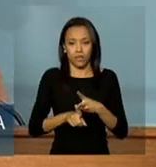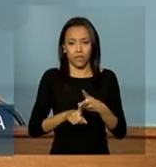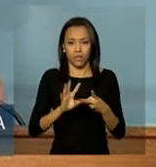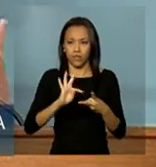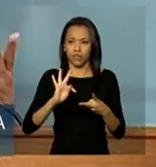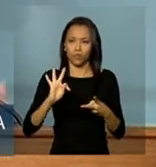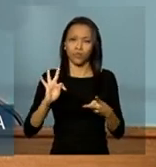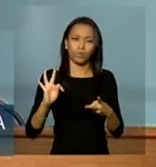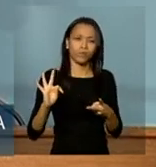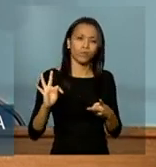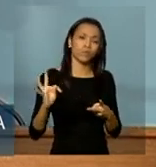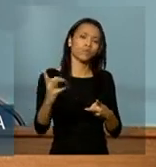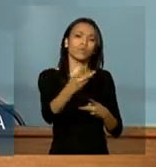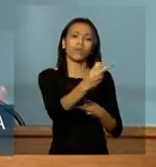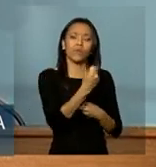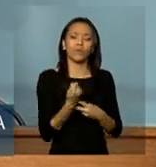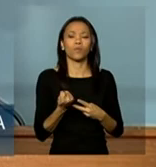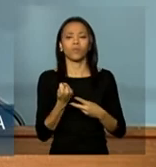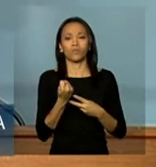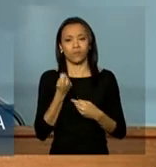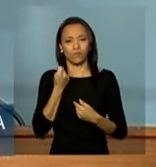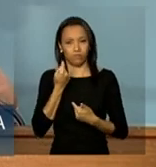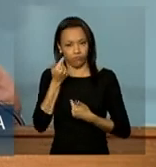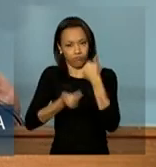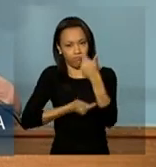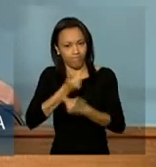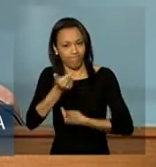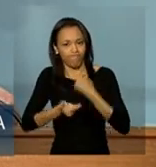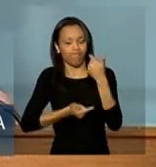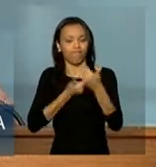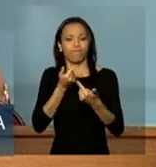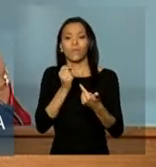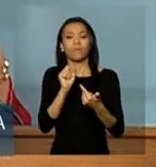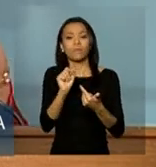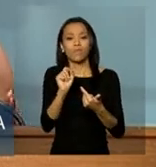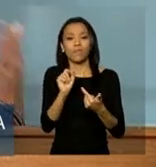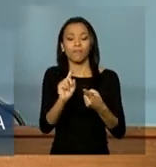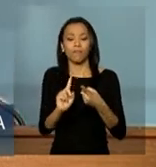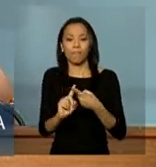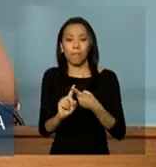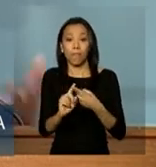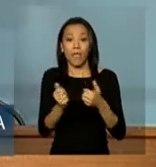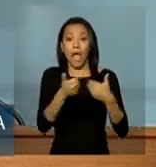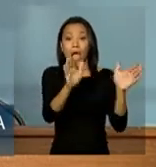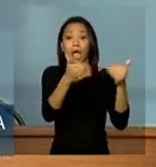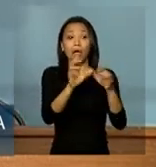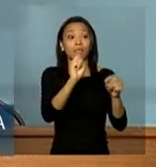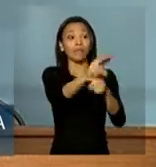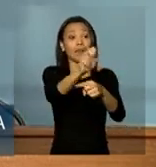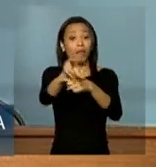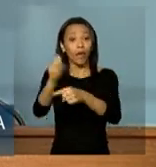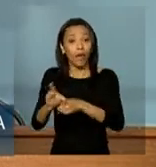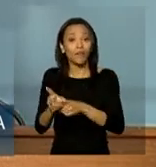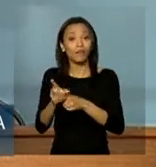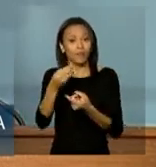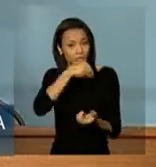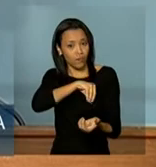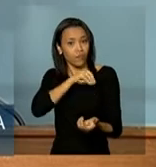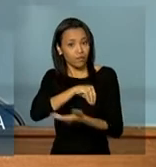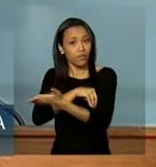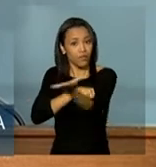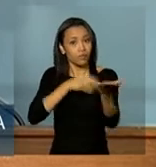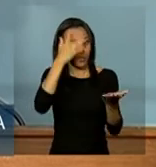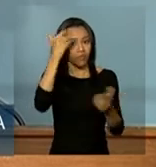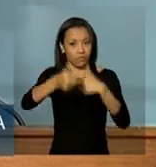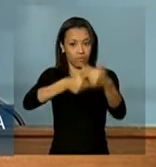todas as iniciativas geradas aqui em termos de mais empregos e mais renda para a população que aqui